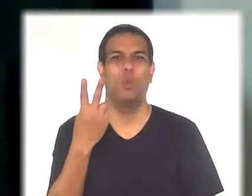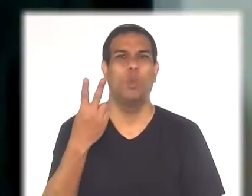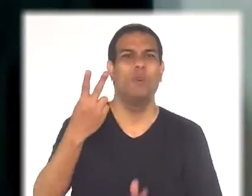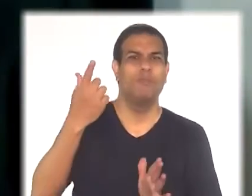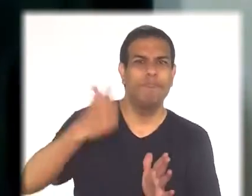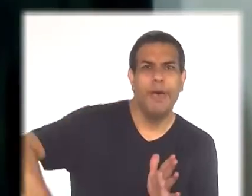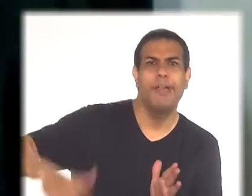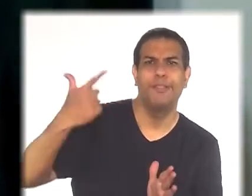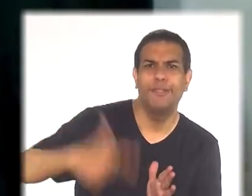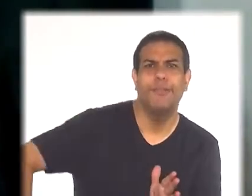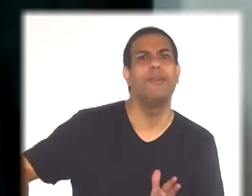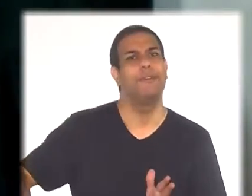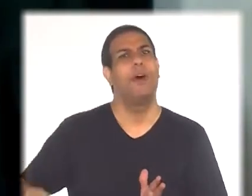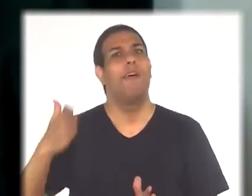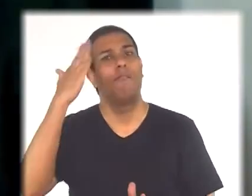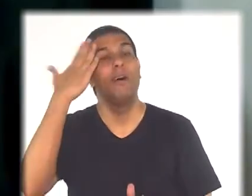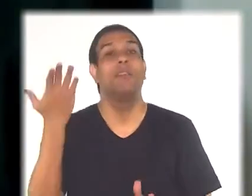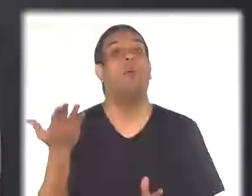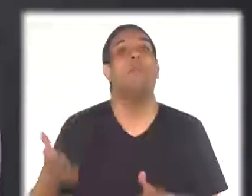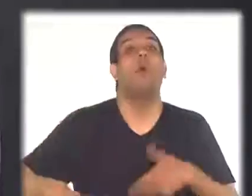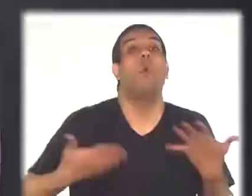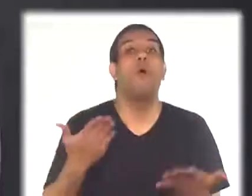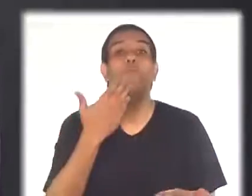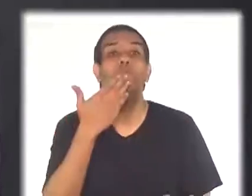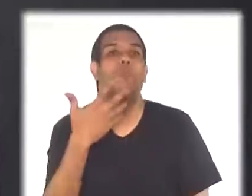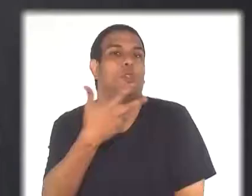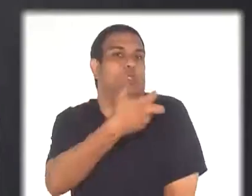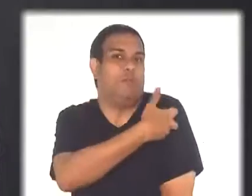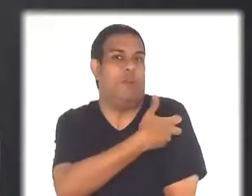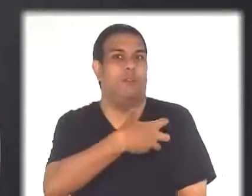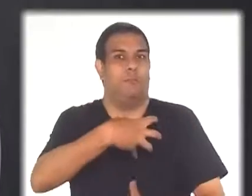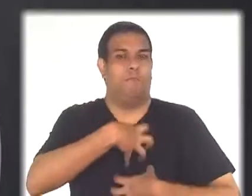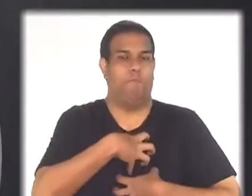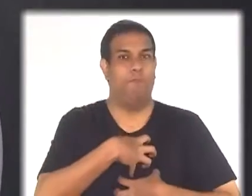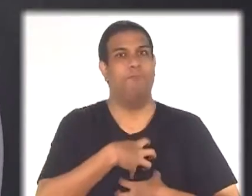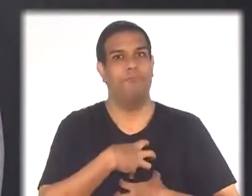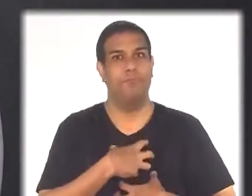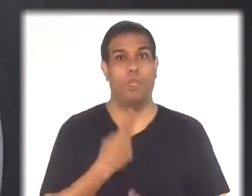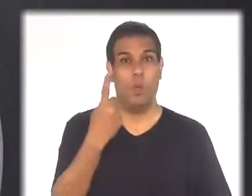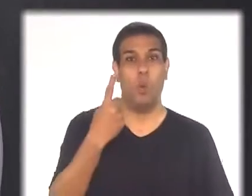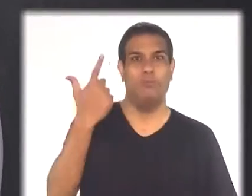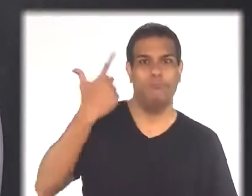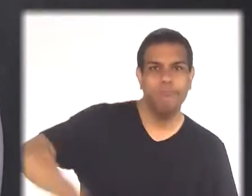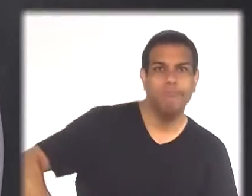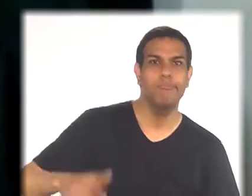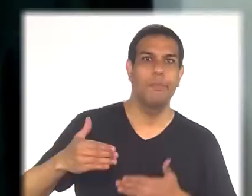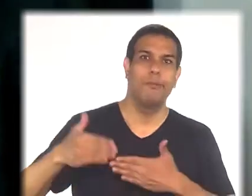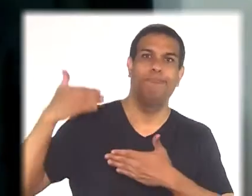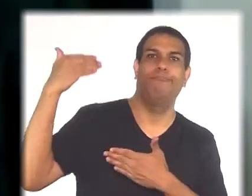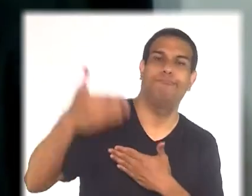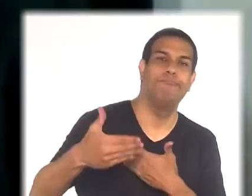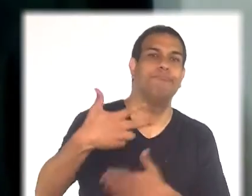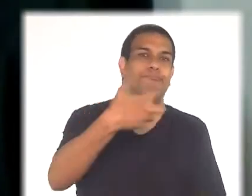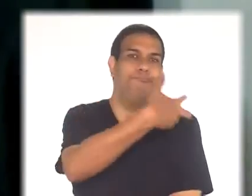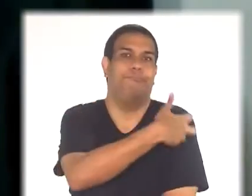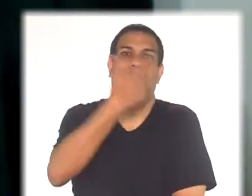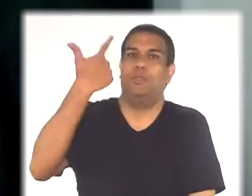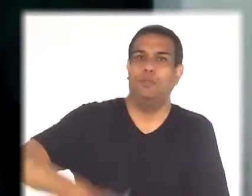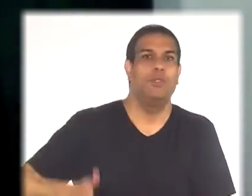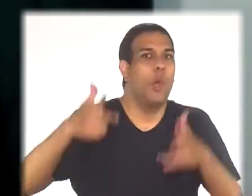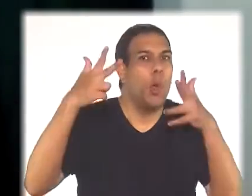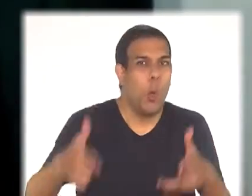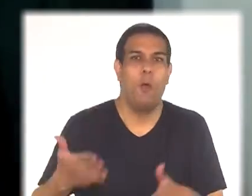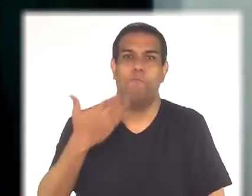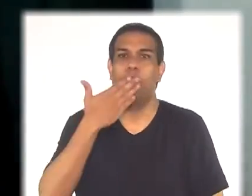2 doses. É importante saber, então, para na segunda dose tomar a mesma, né? Tomou uma dose agora, a